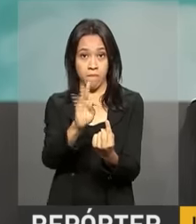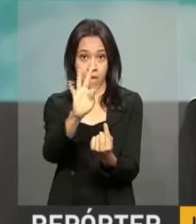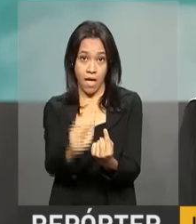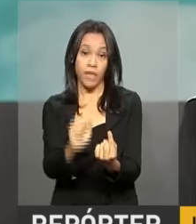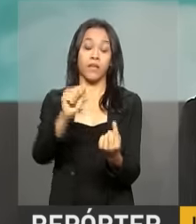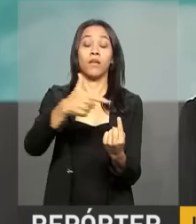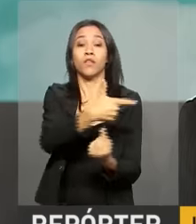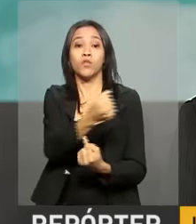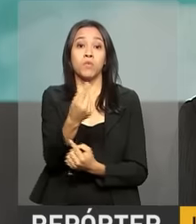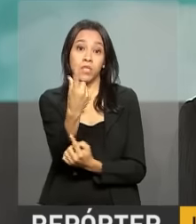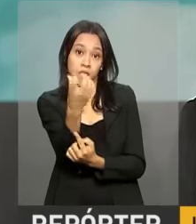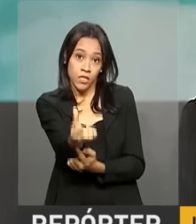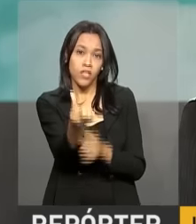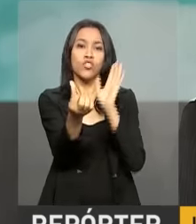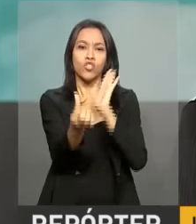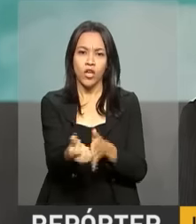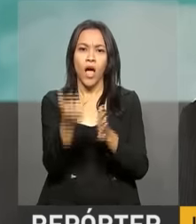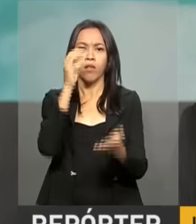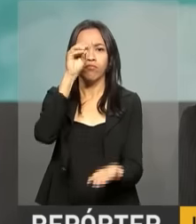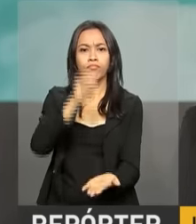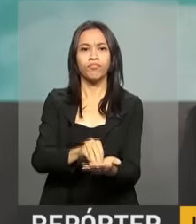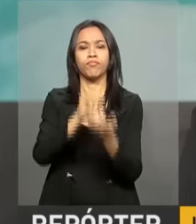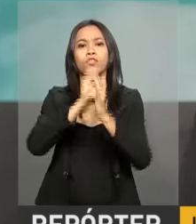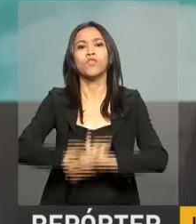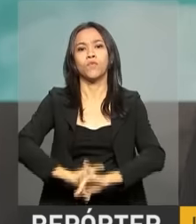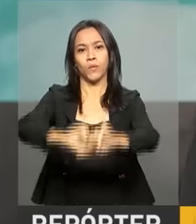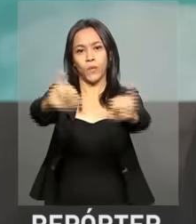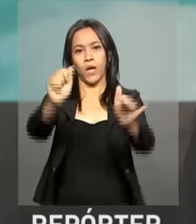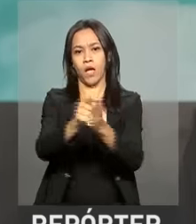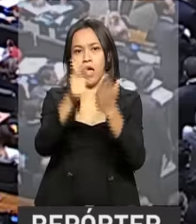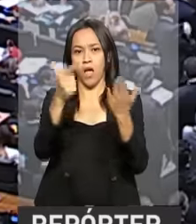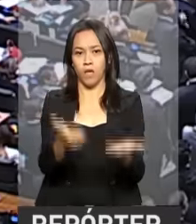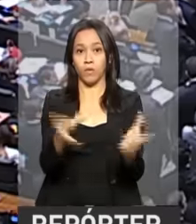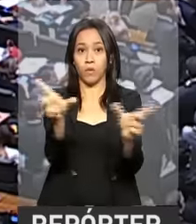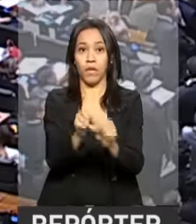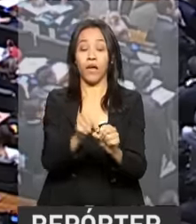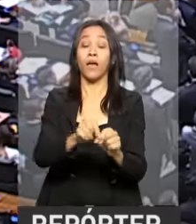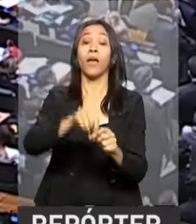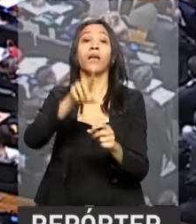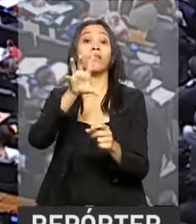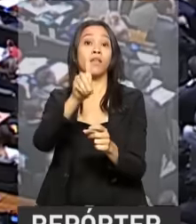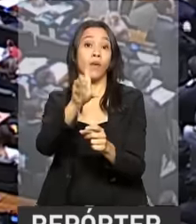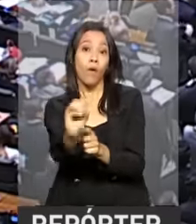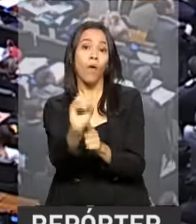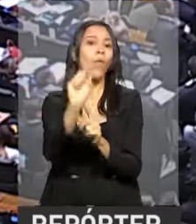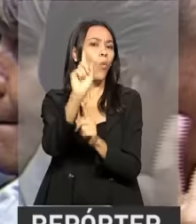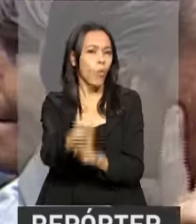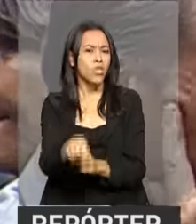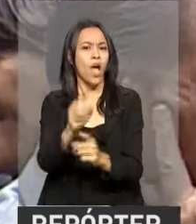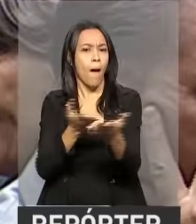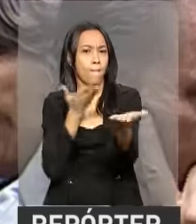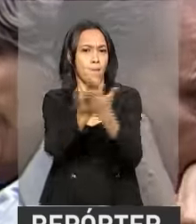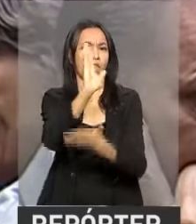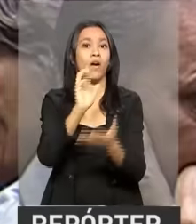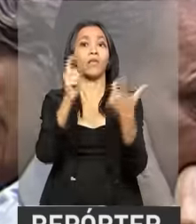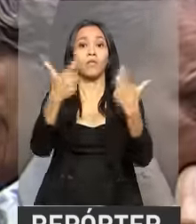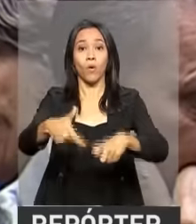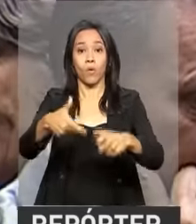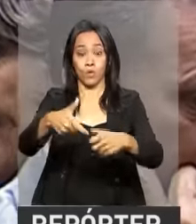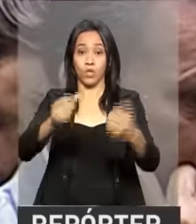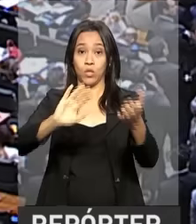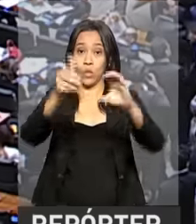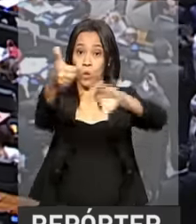para 2016 foi publicada no Diário Oficial da União desta sexta-feira a revisão da Meta havia sido aprovada no Congresso